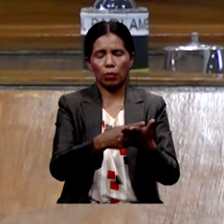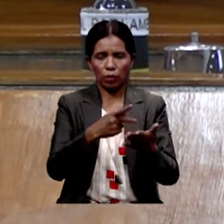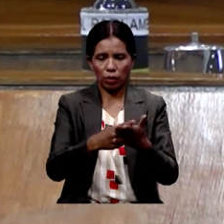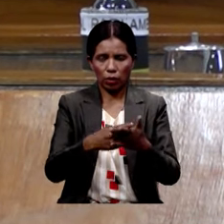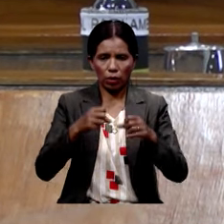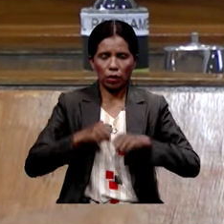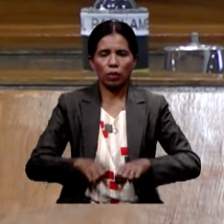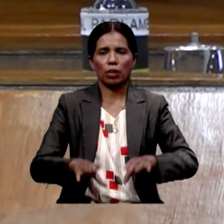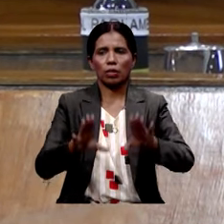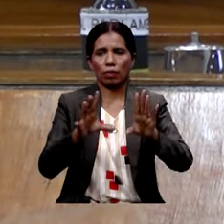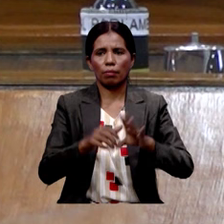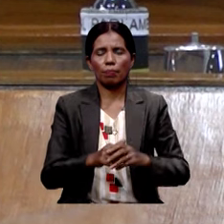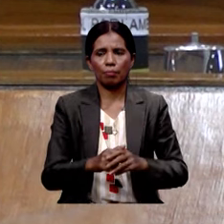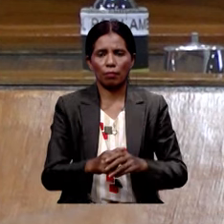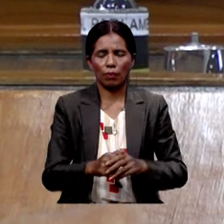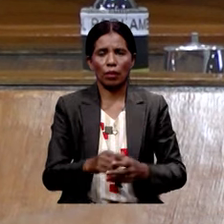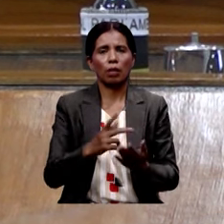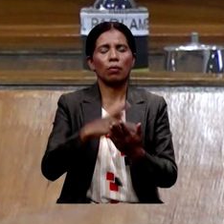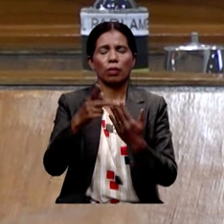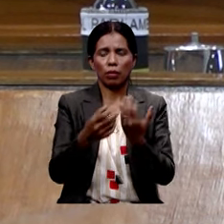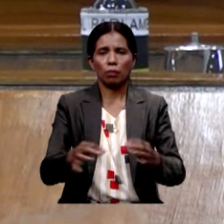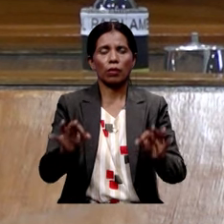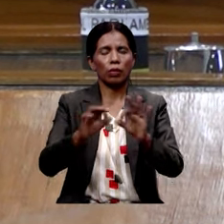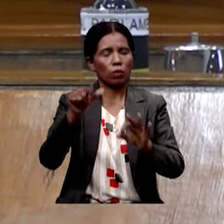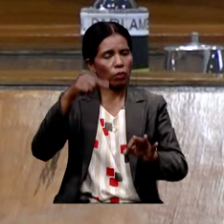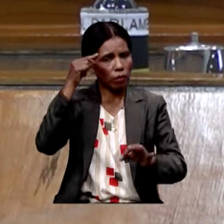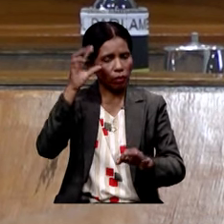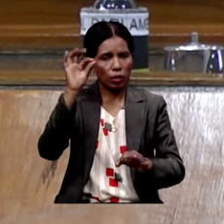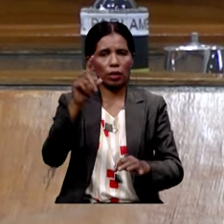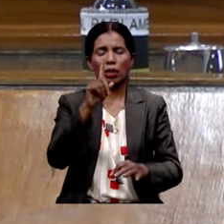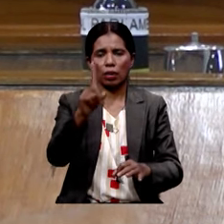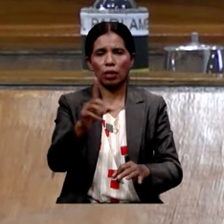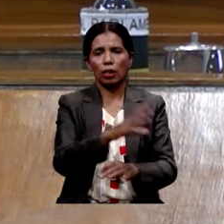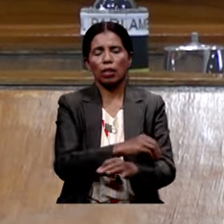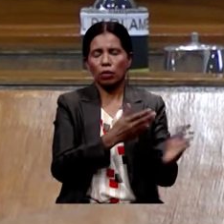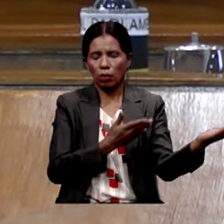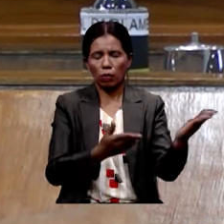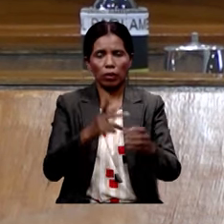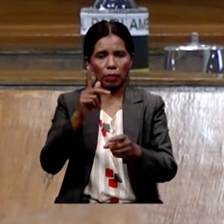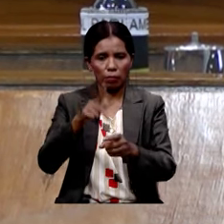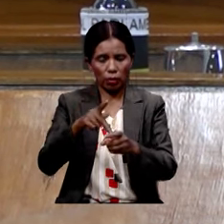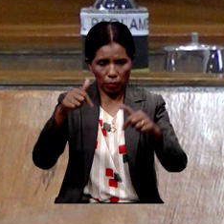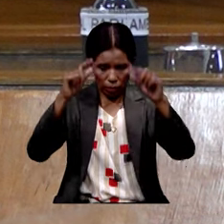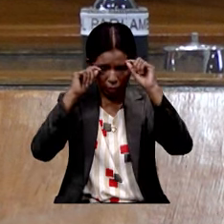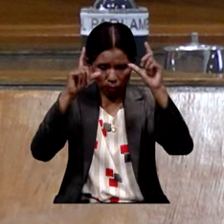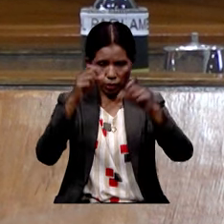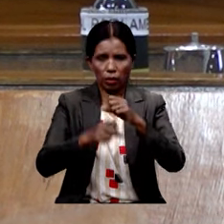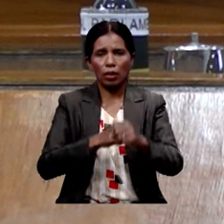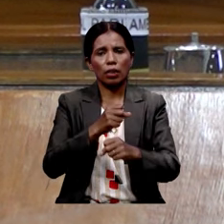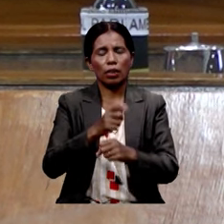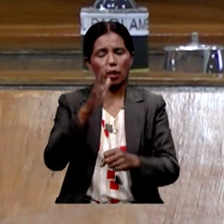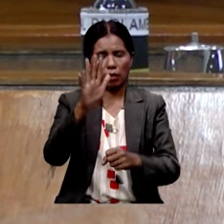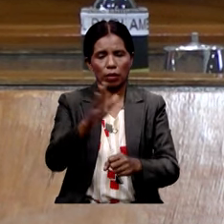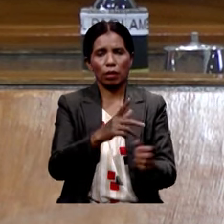Tassimane. Além de nenhum programa prioritário do governo da CIA, IDAMAC atu da Aracadoras em Timor-Leste e a mandato Tina Lima, nunca